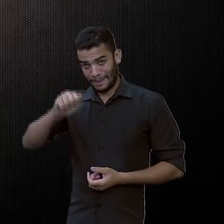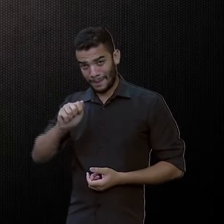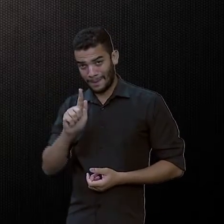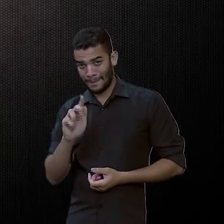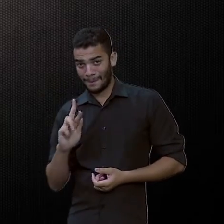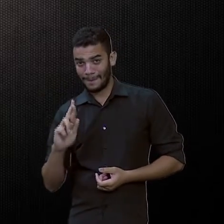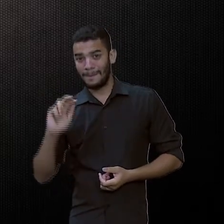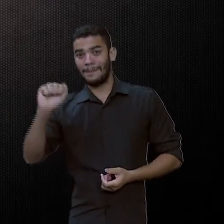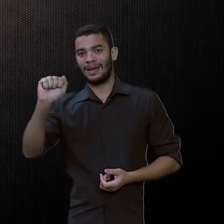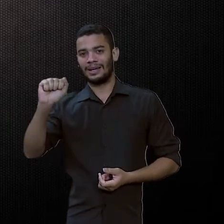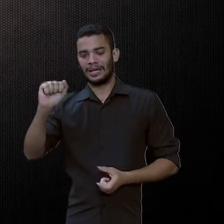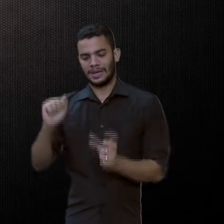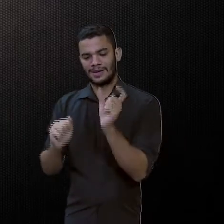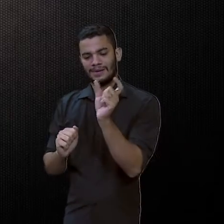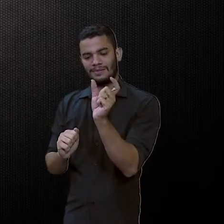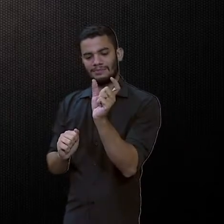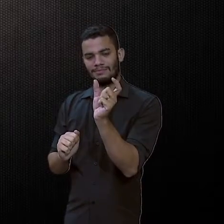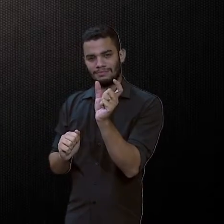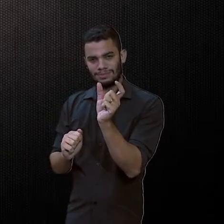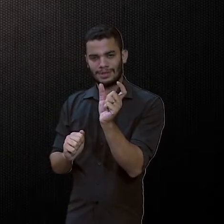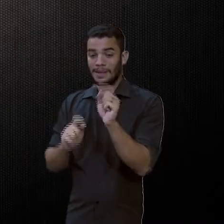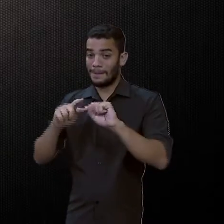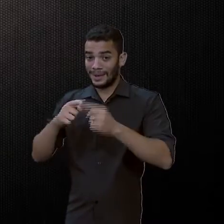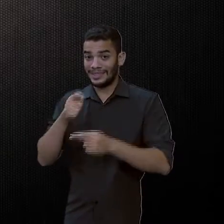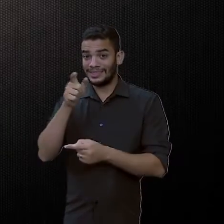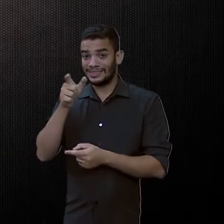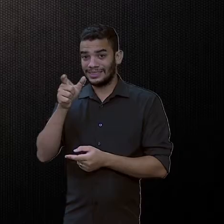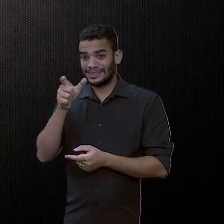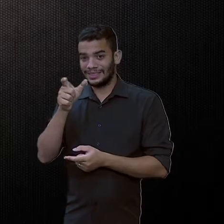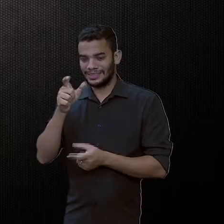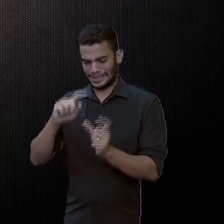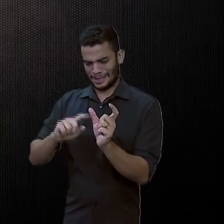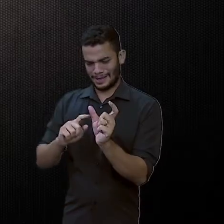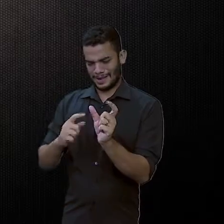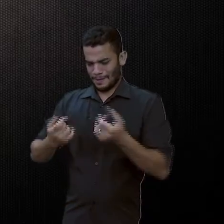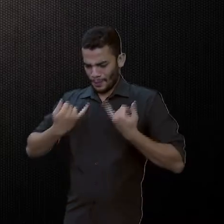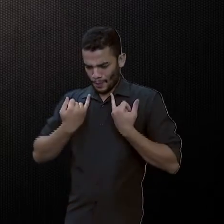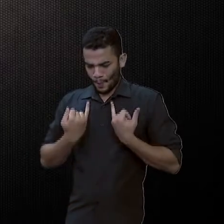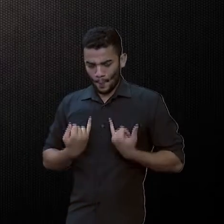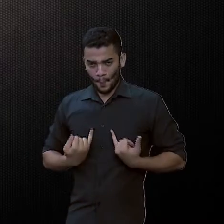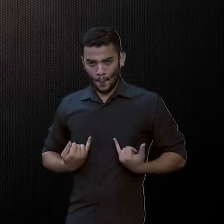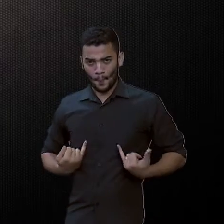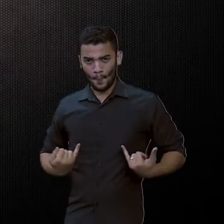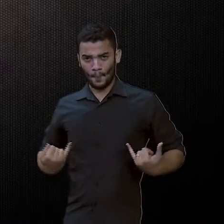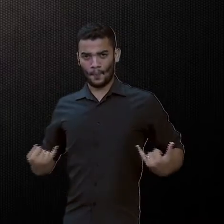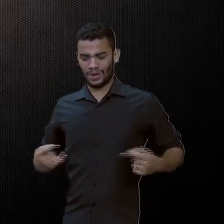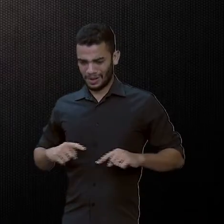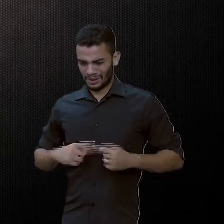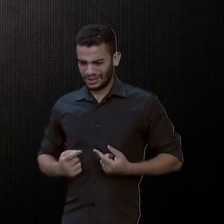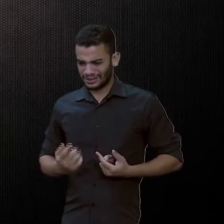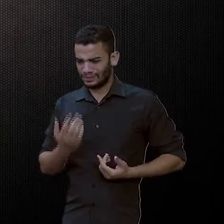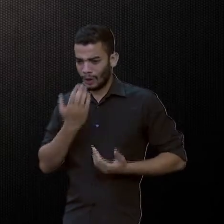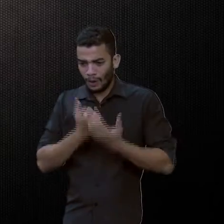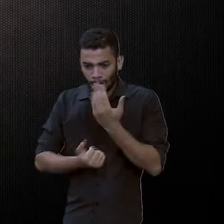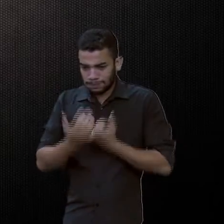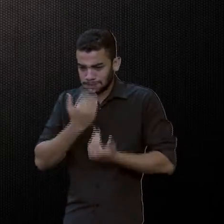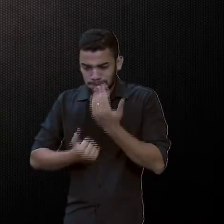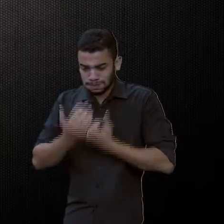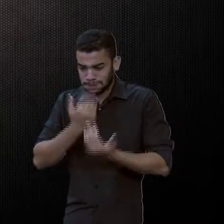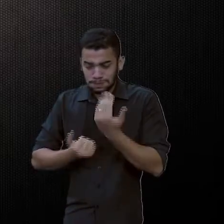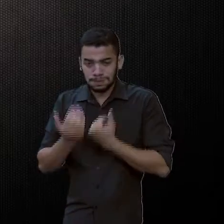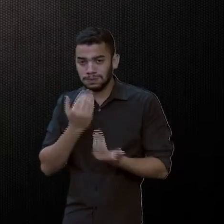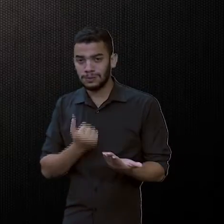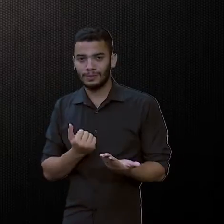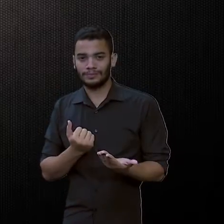turma, apesar de ser a mais gulosa. Opa, já ia esquecendo, gulosa. Gulosa é um adjetivo